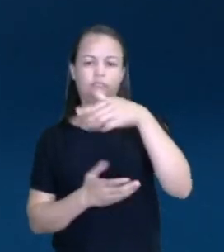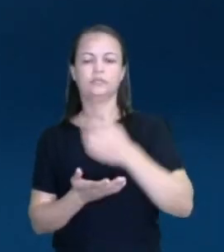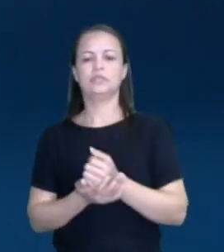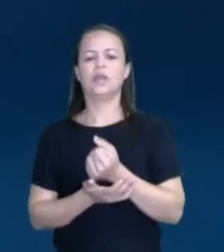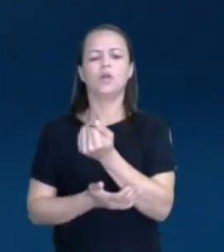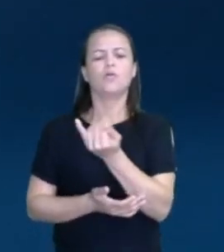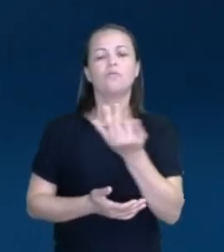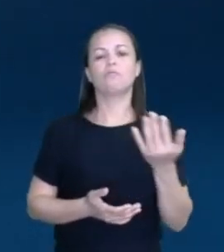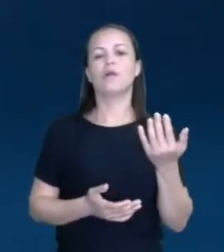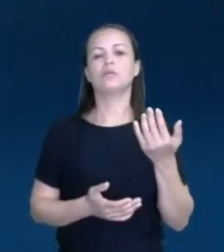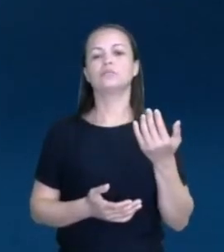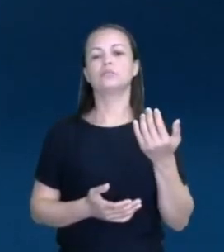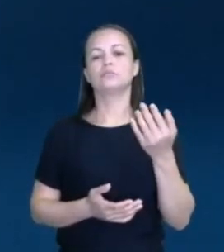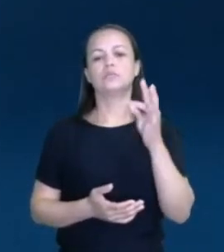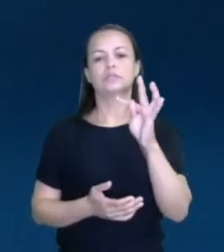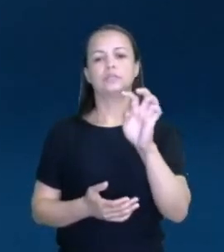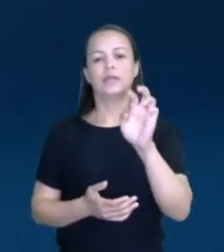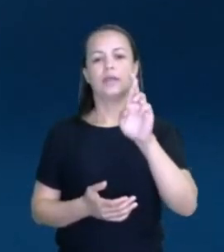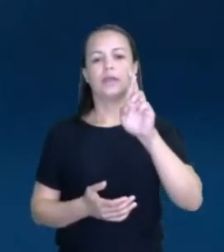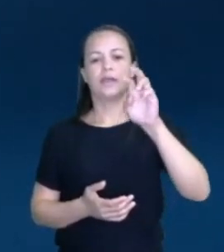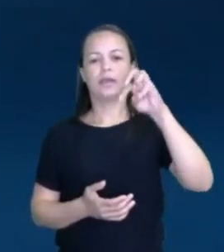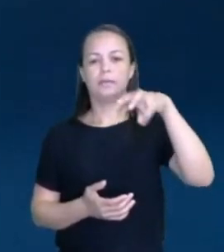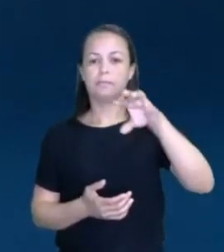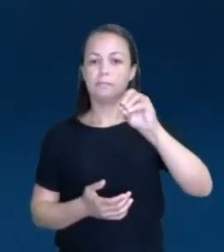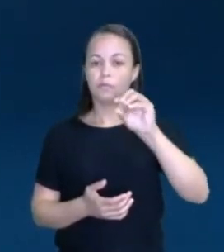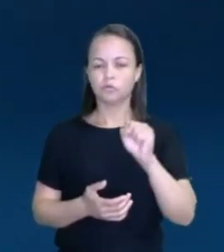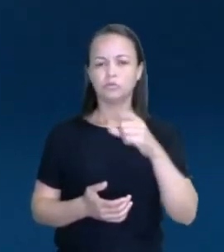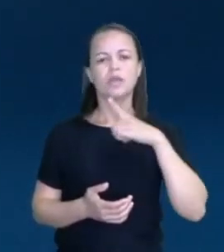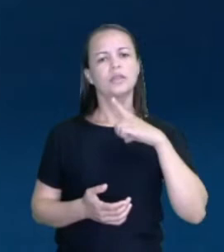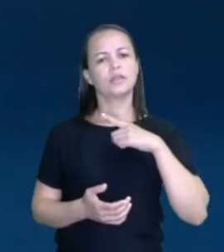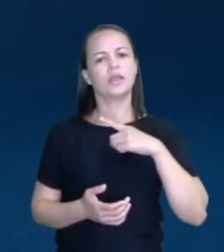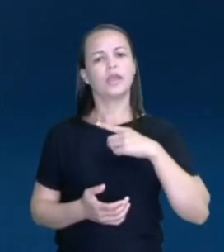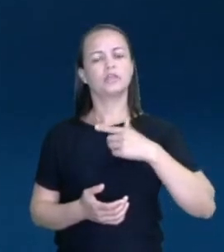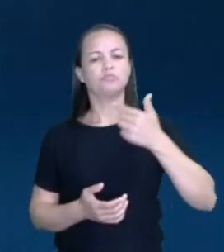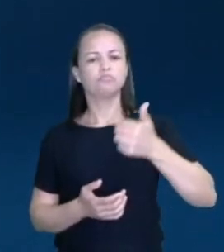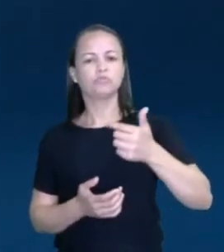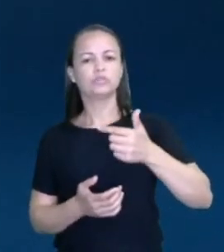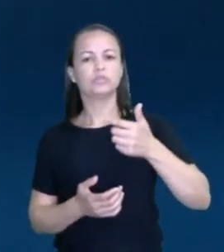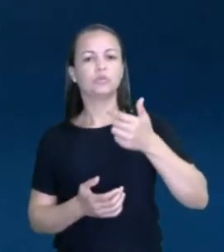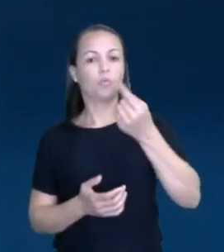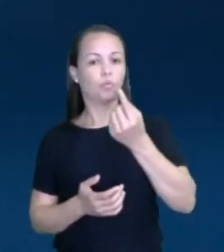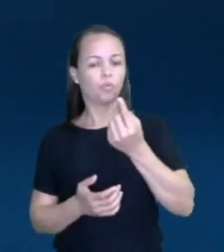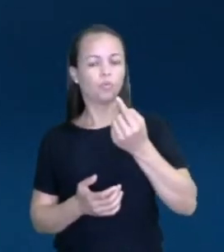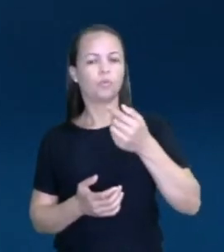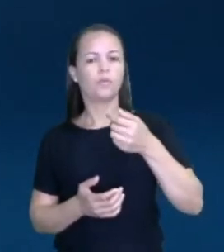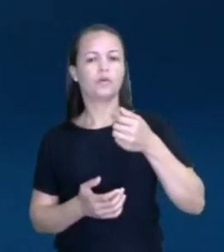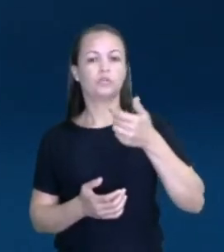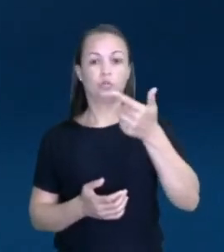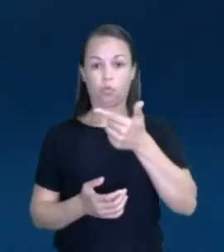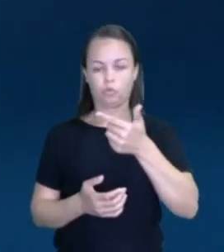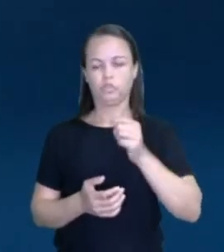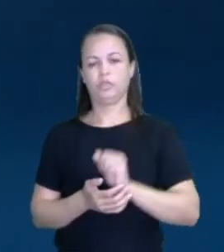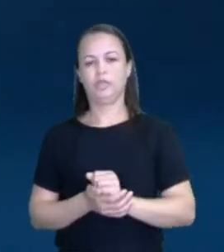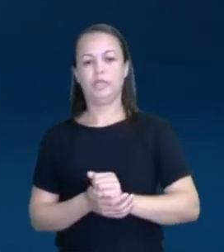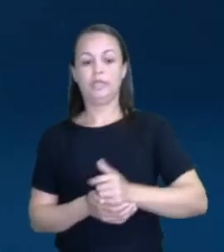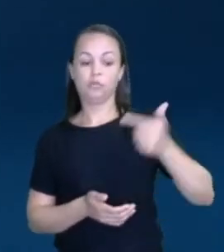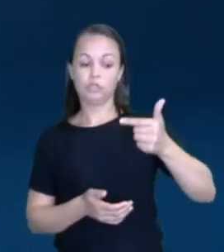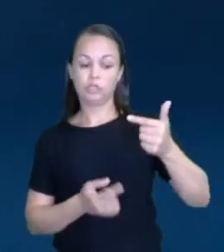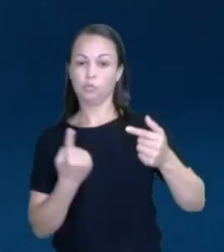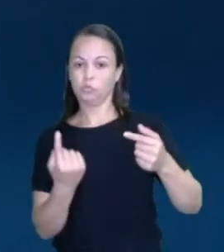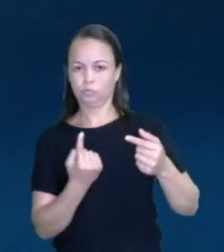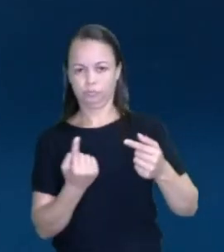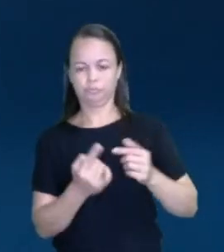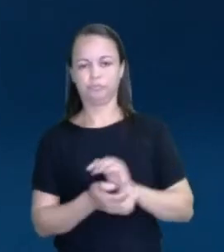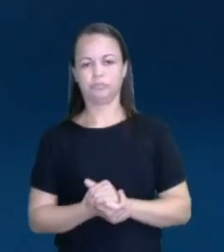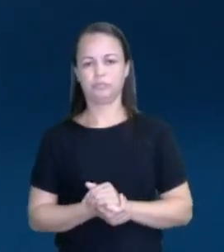Quantos termos estão no primeiro membro? 2. E apenas 1 no segundo. Está organizado correto